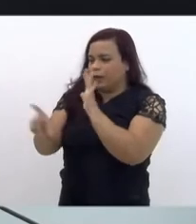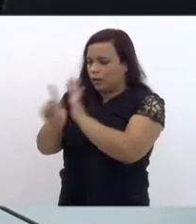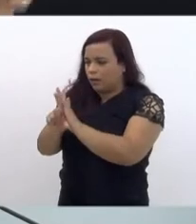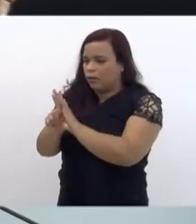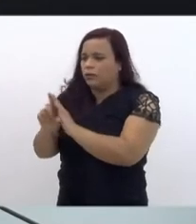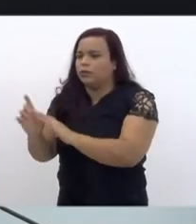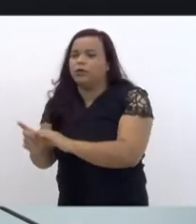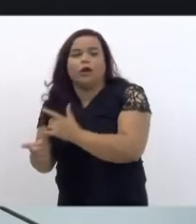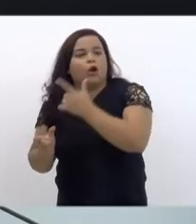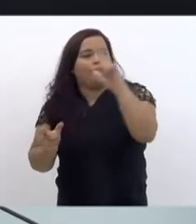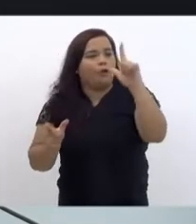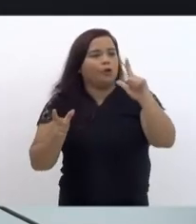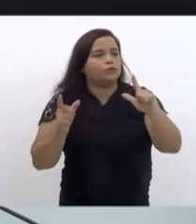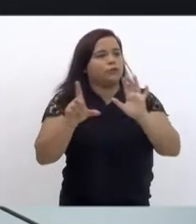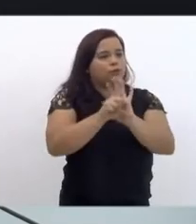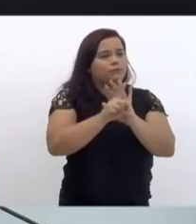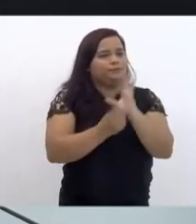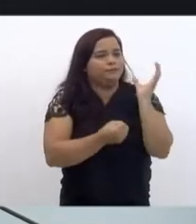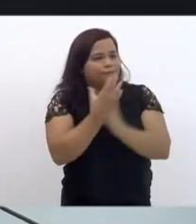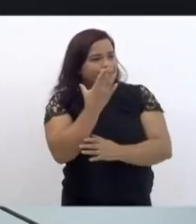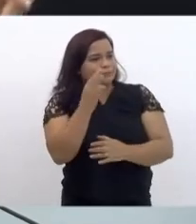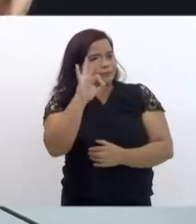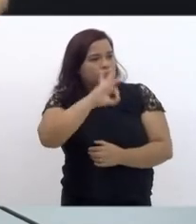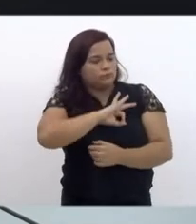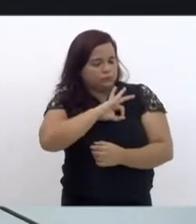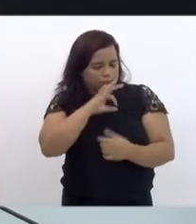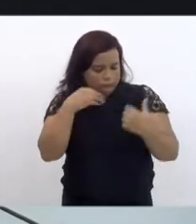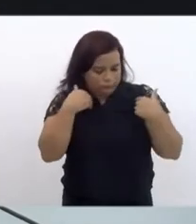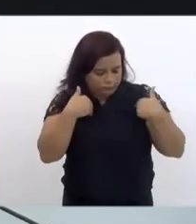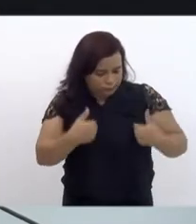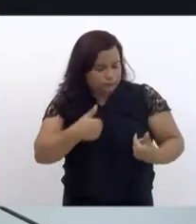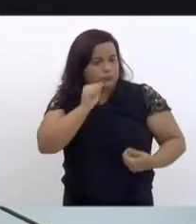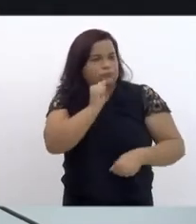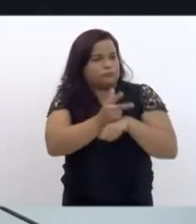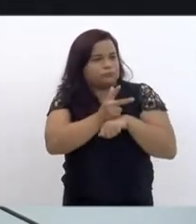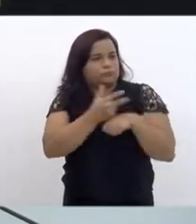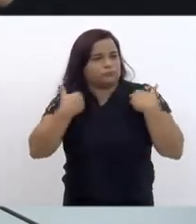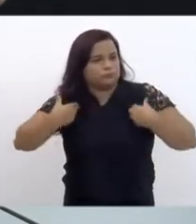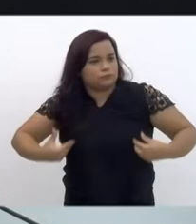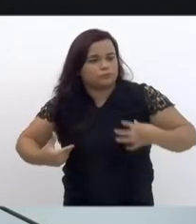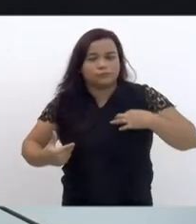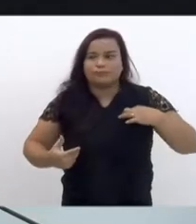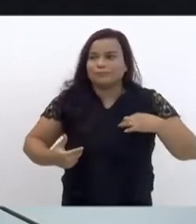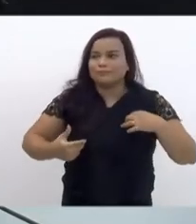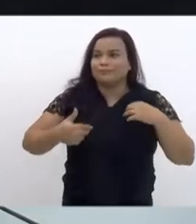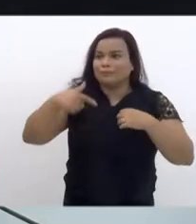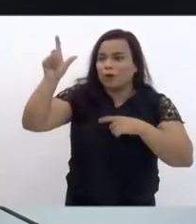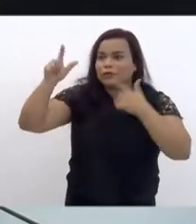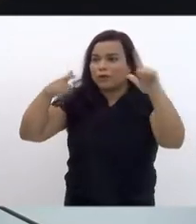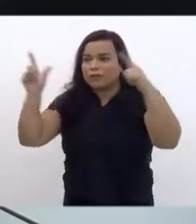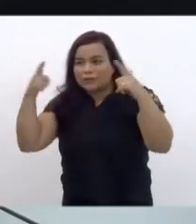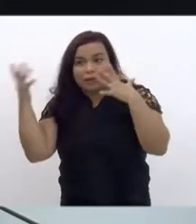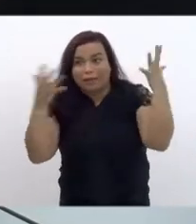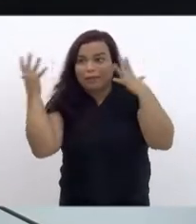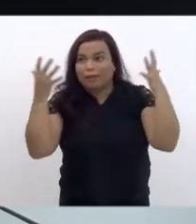policial em outra, a câmara de segurança do logrador em outra, e por aí vai. Remeter a primeira